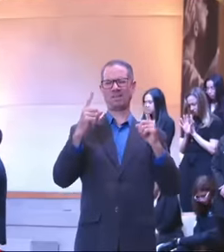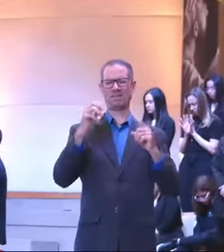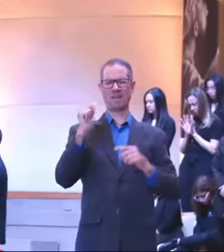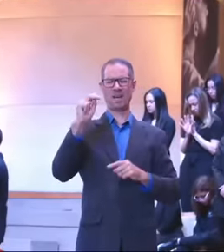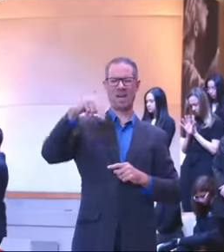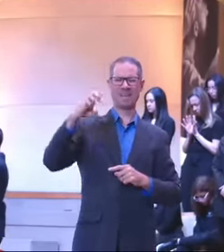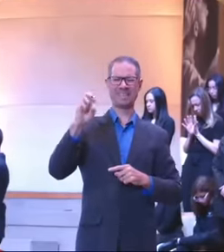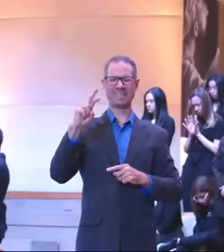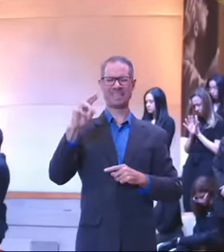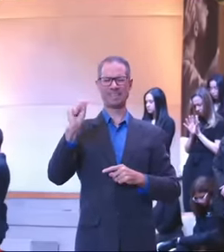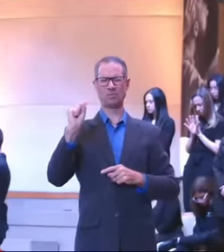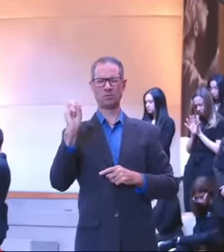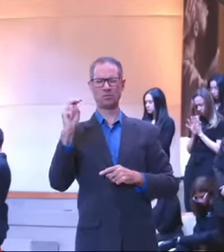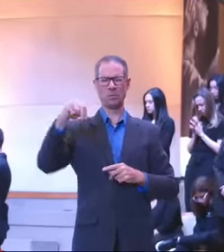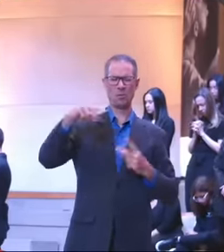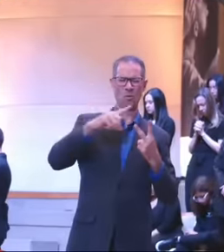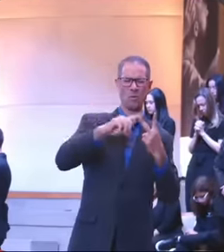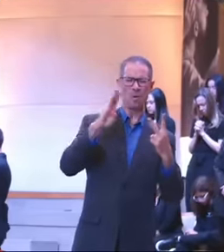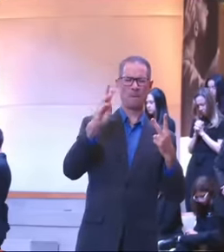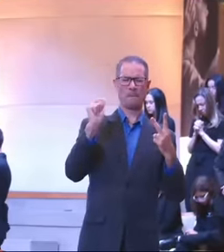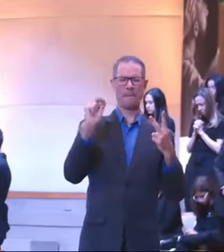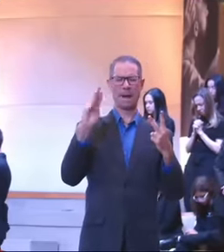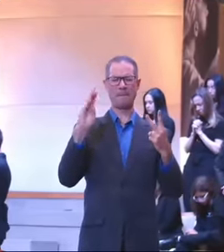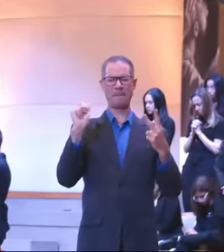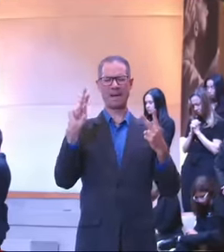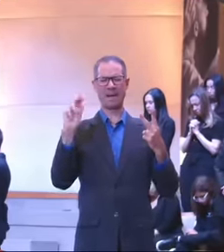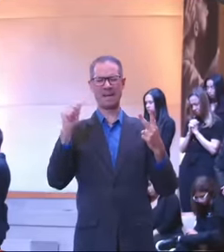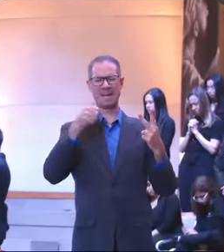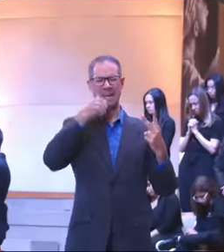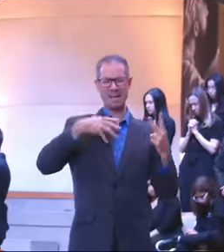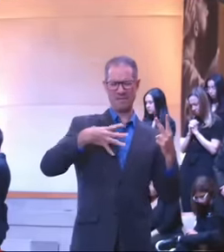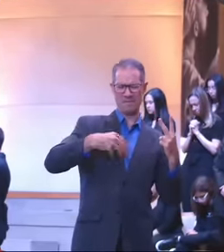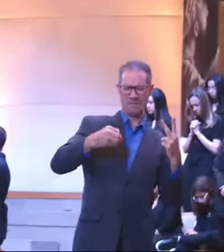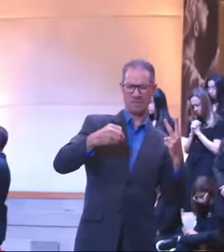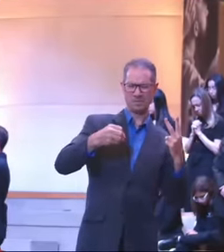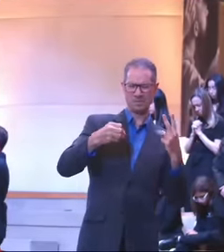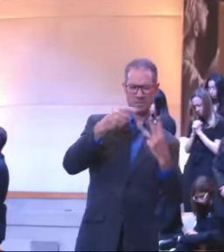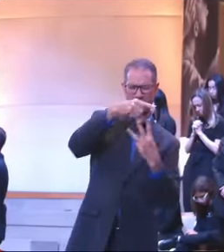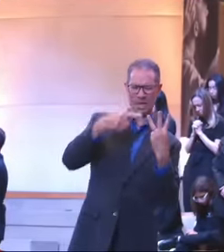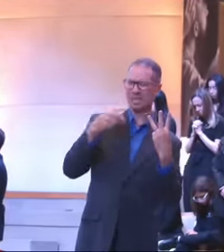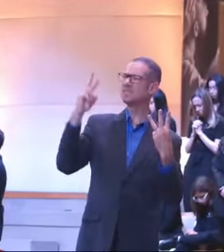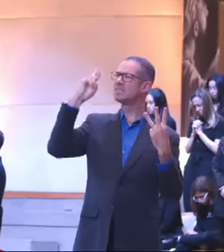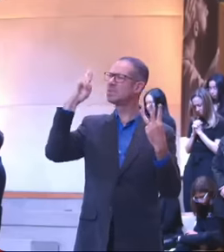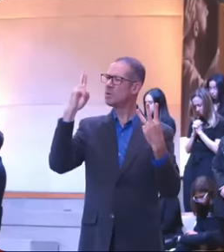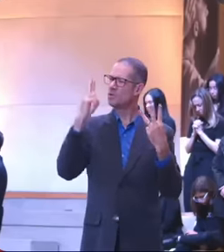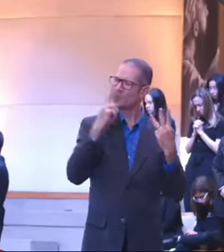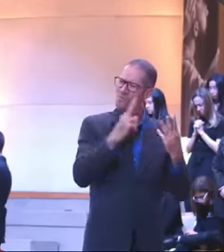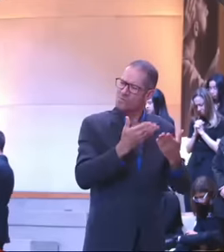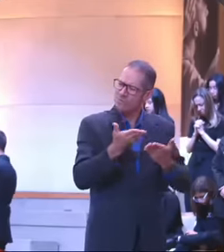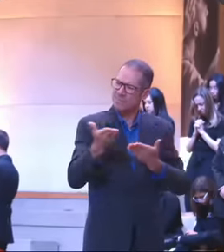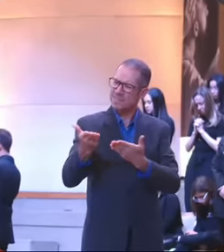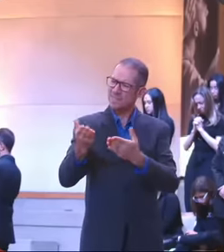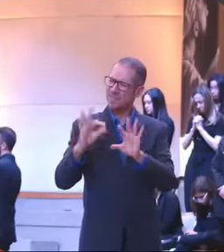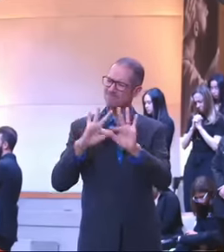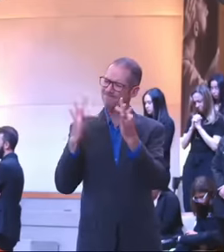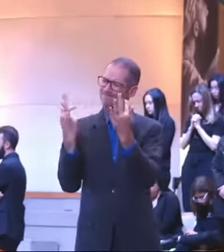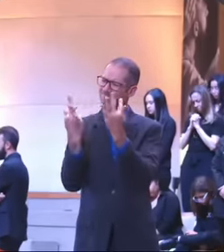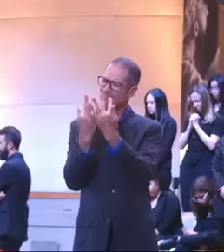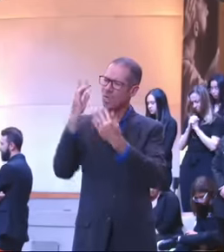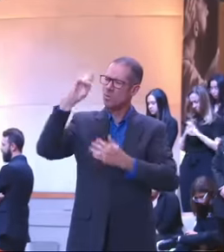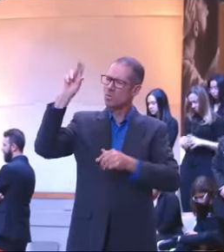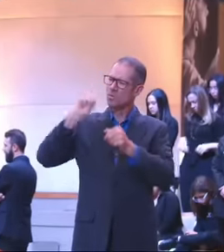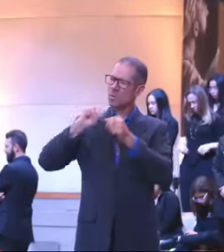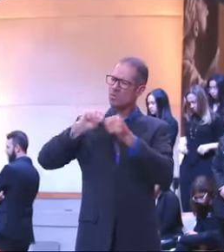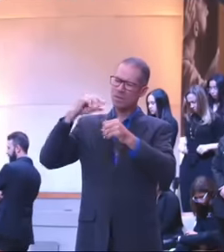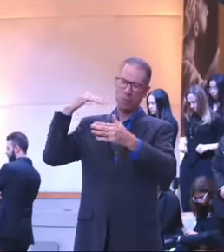Anderson, Bárbara, filhinha deles, sejam visitados pelo Senhor. E que aquilo que o Senhor